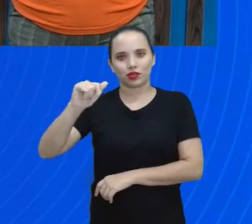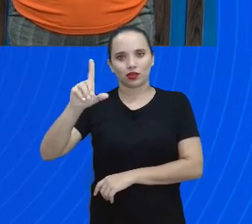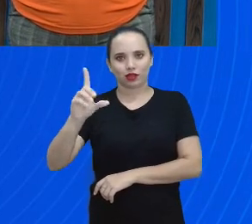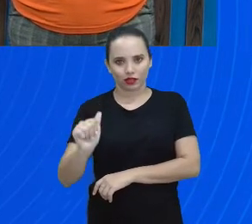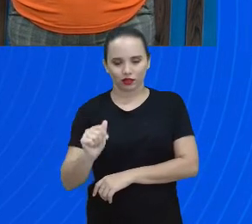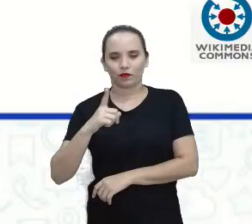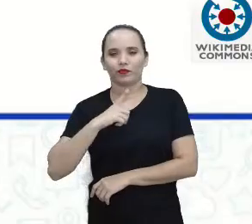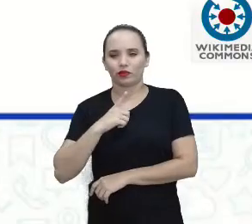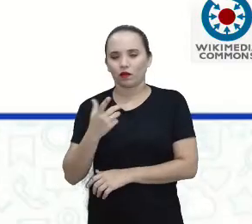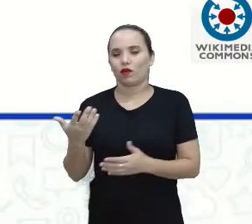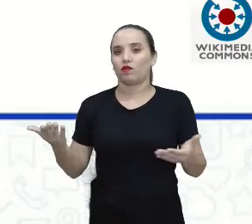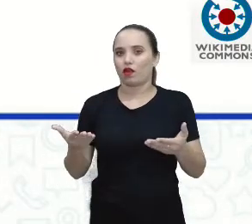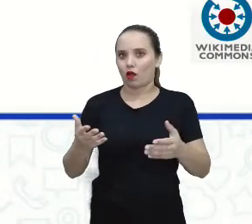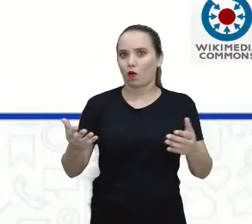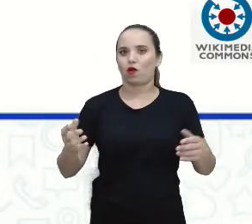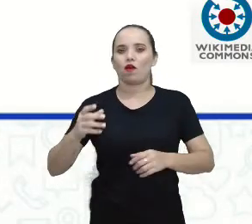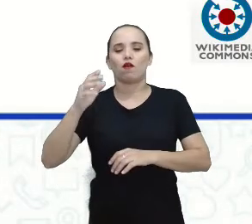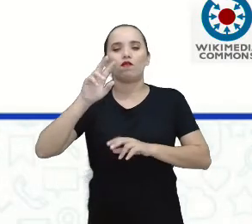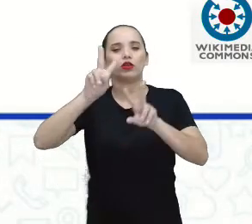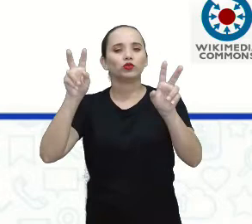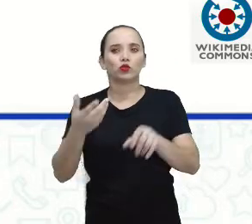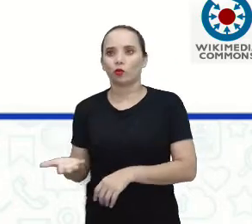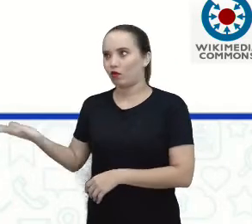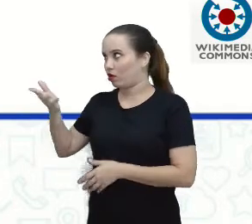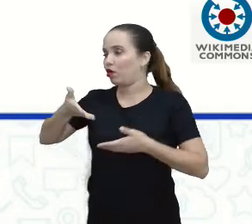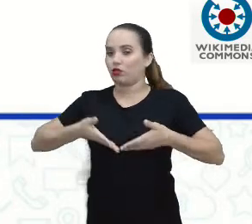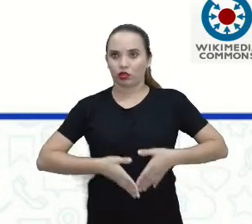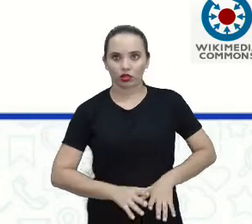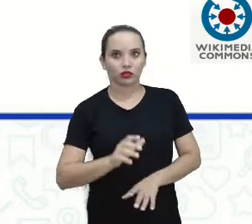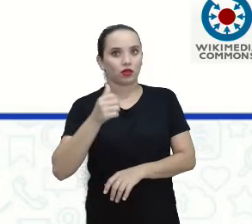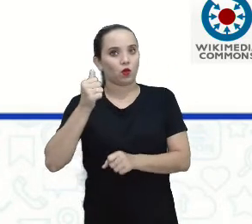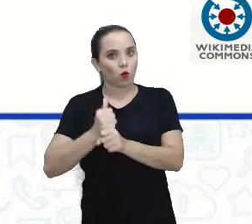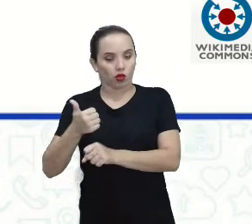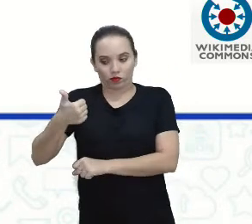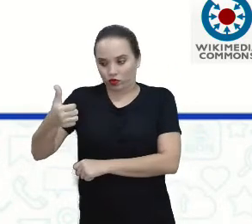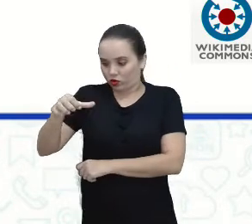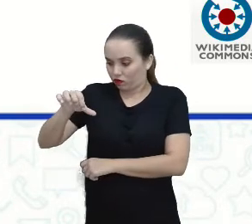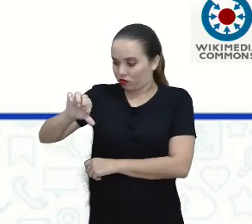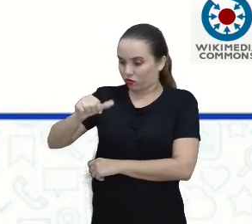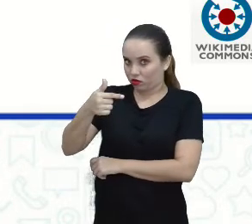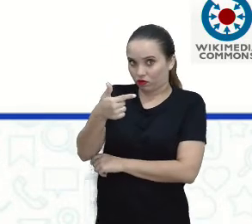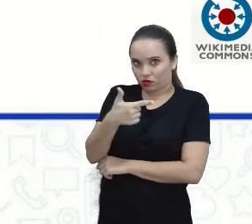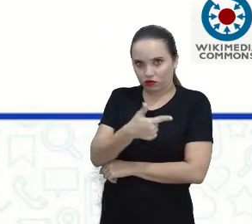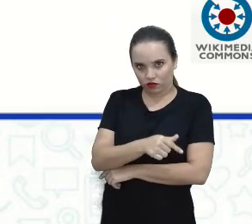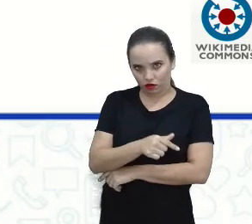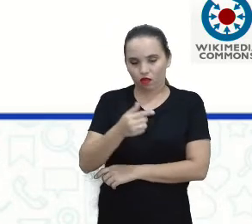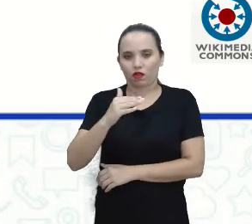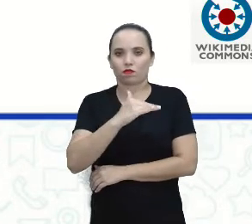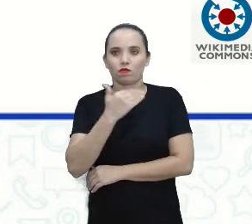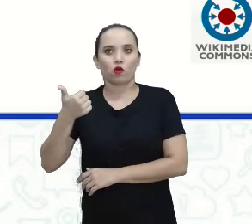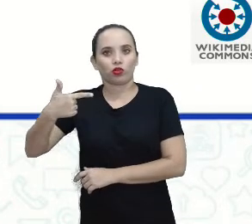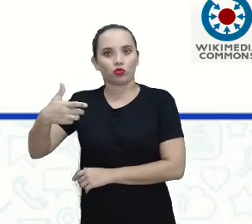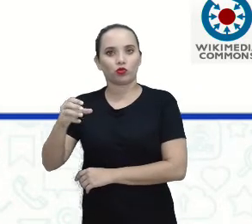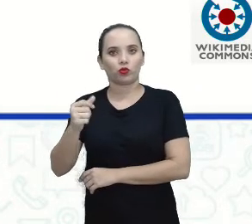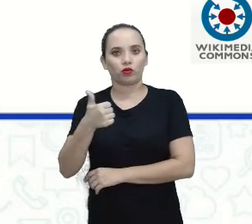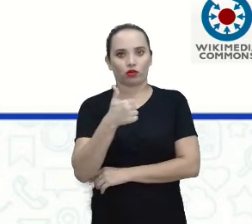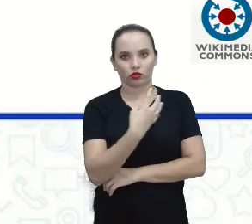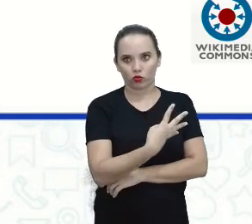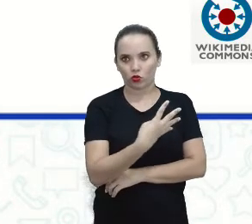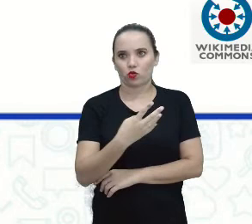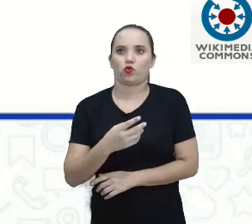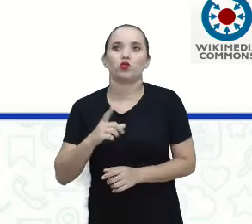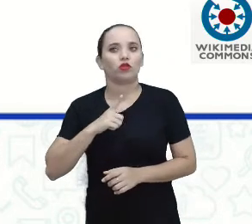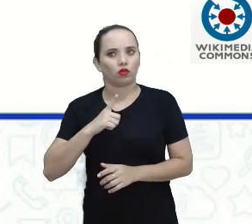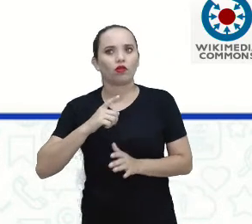Então, ele nasceu em 1927, morreu em 2014. Né? Ele foi um escritor brasileiro, sua obra reúne,